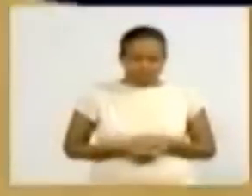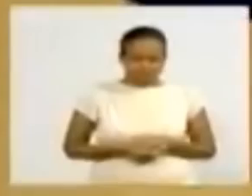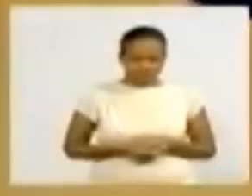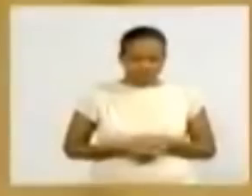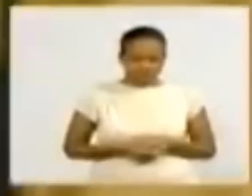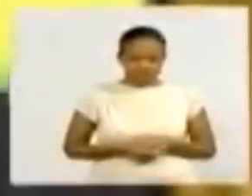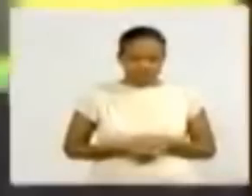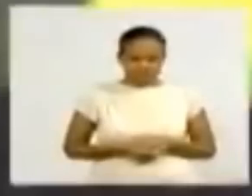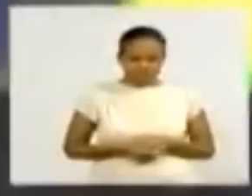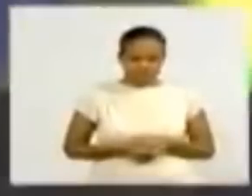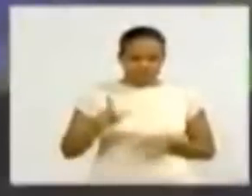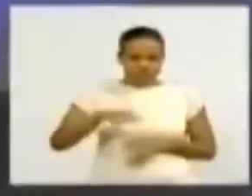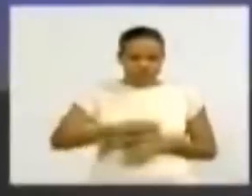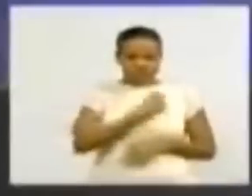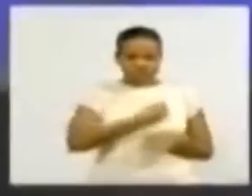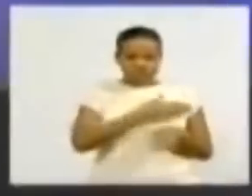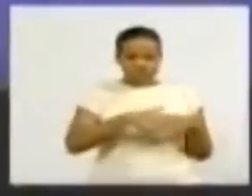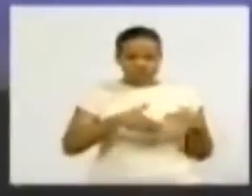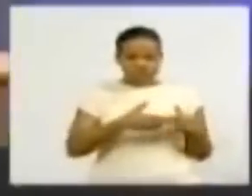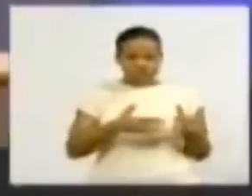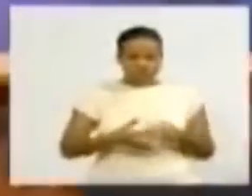É o contexto de uma vida inteira.